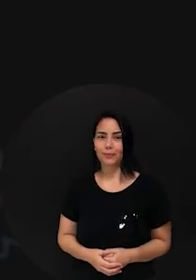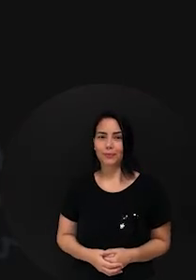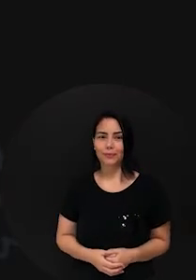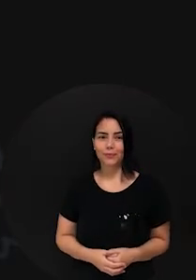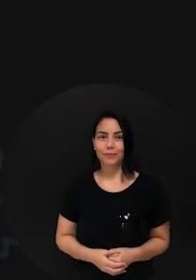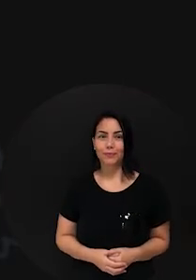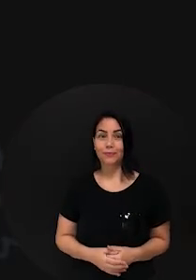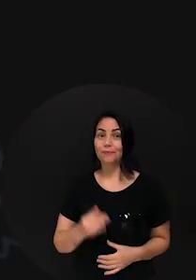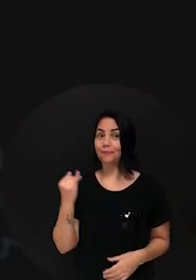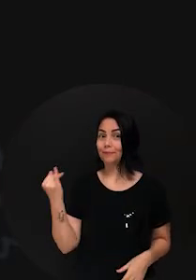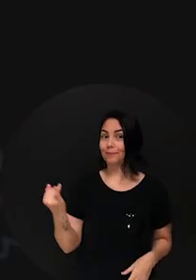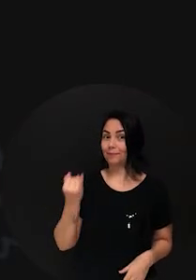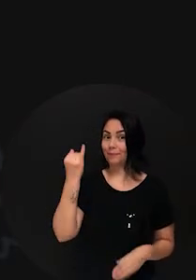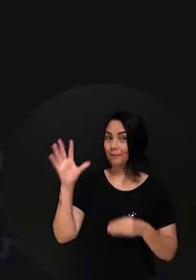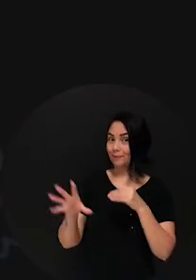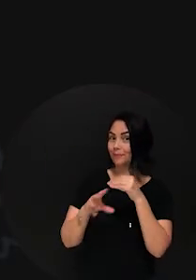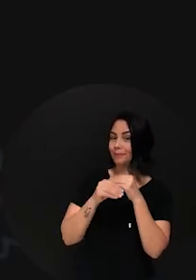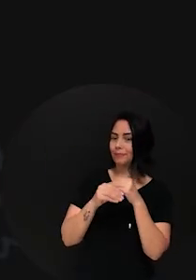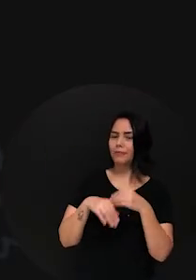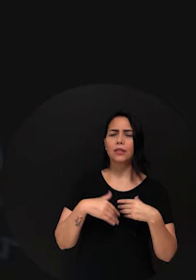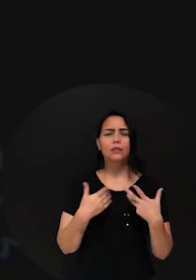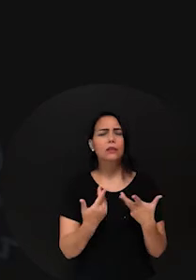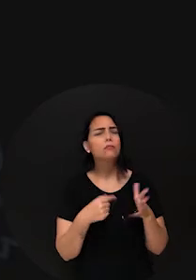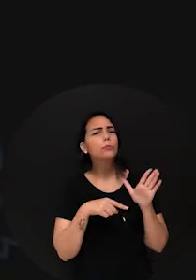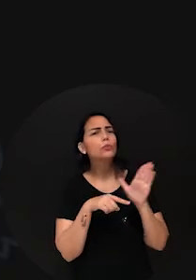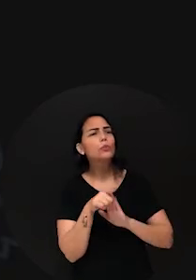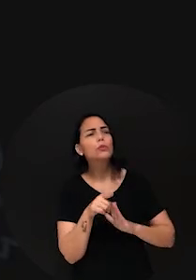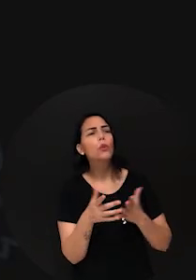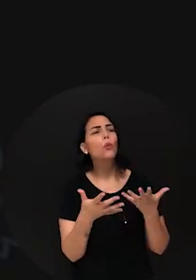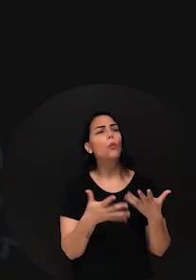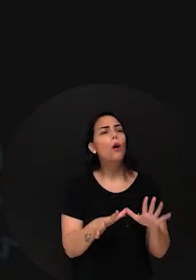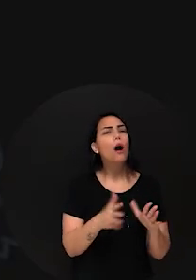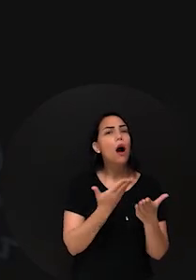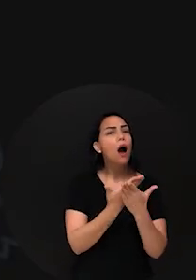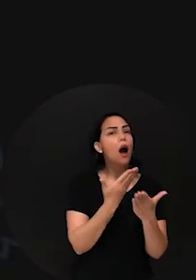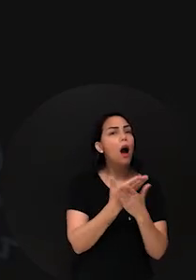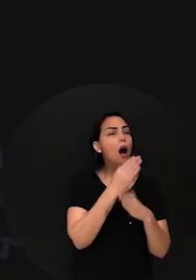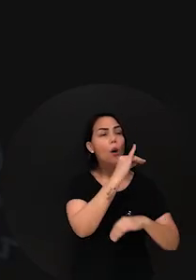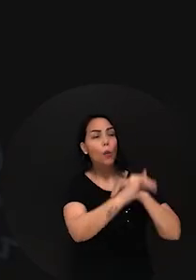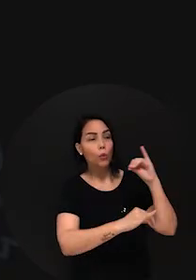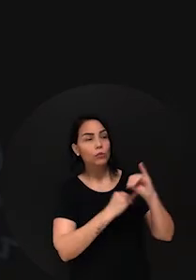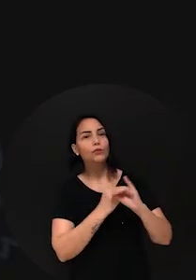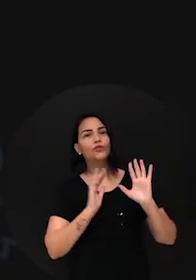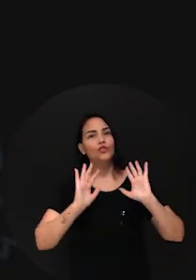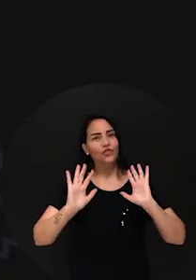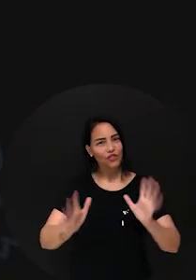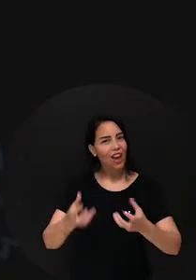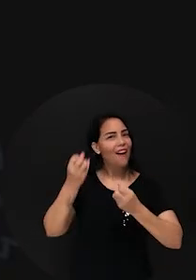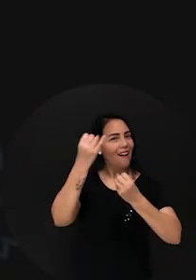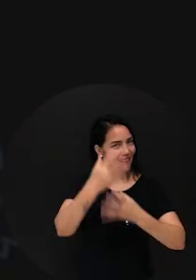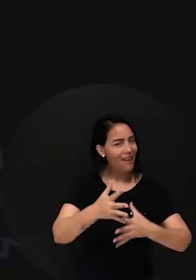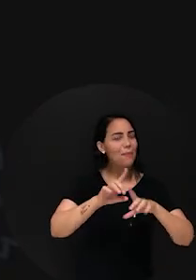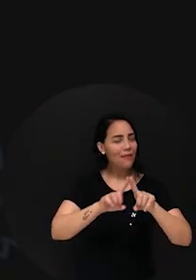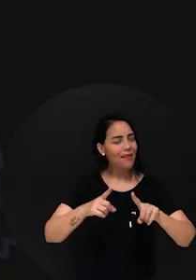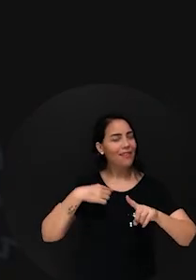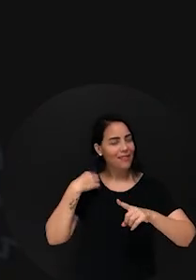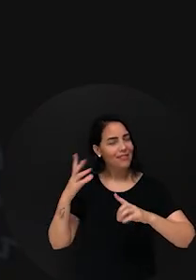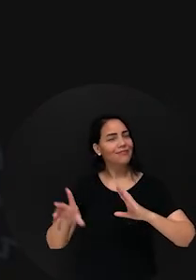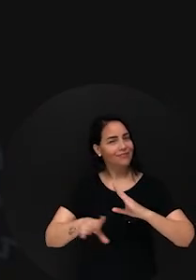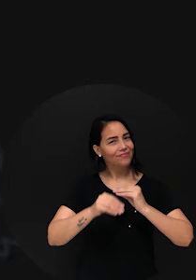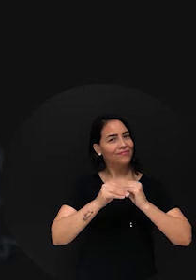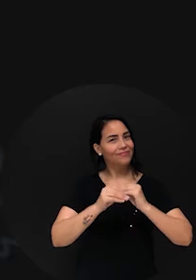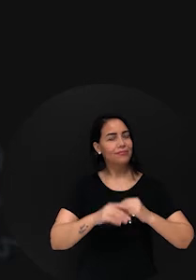Bem colocado. Quais aulas estão ocorrendo online? Então, nós já falamos disso, né?